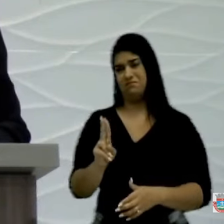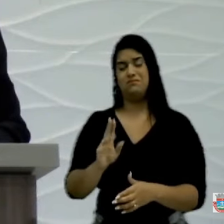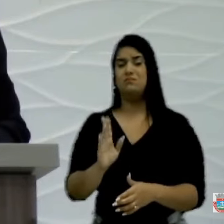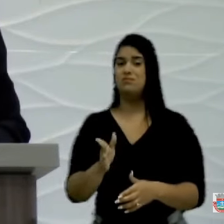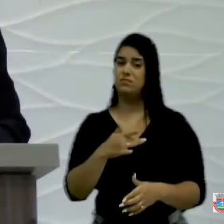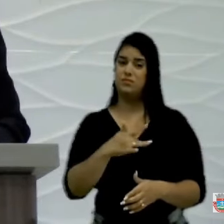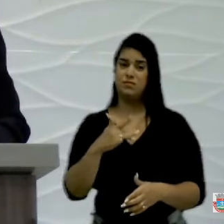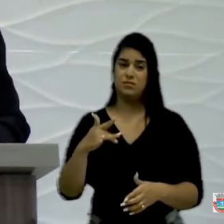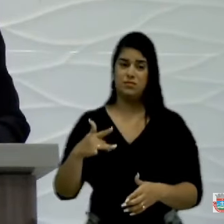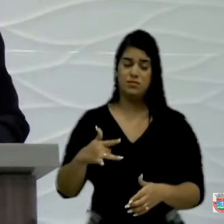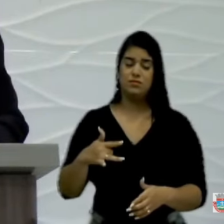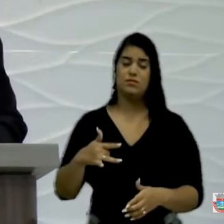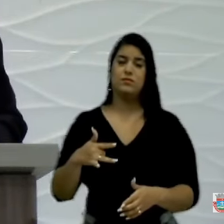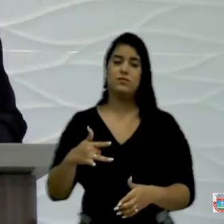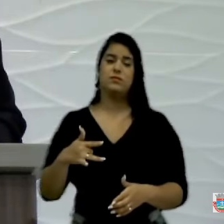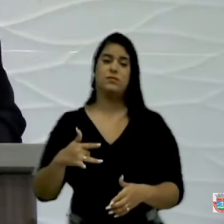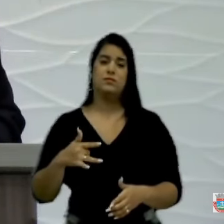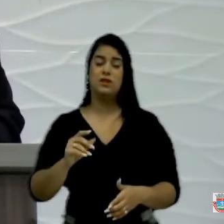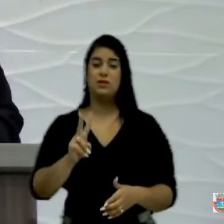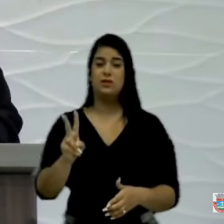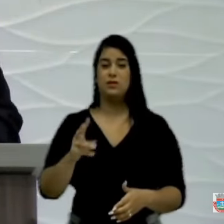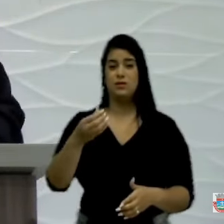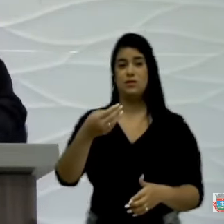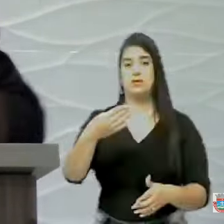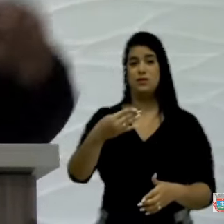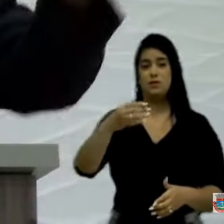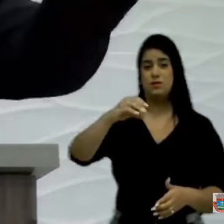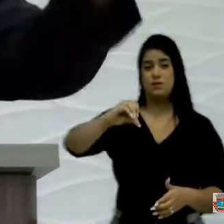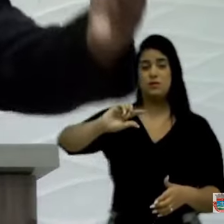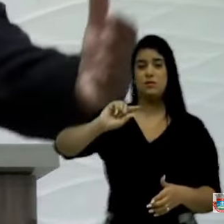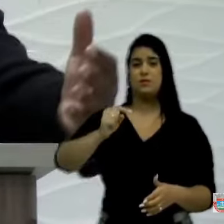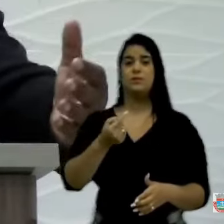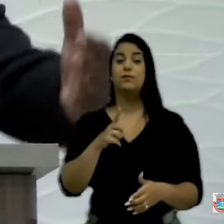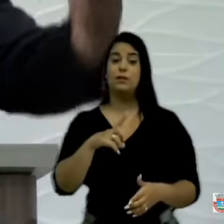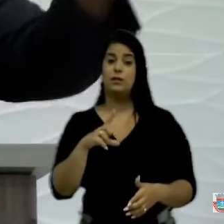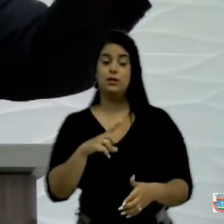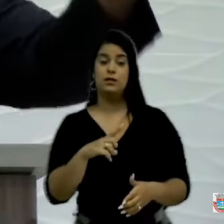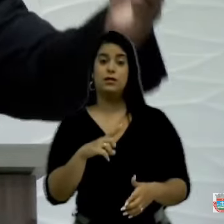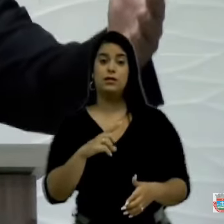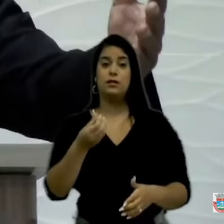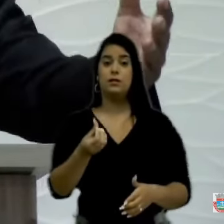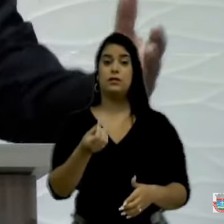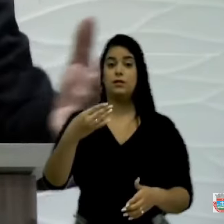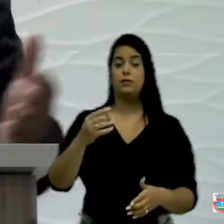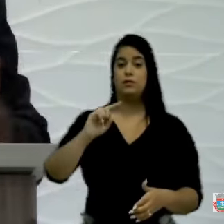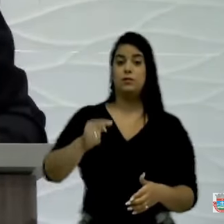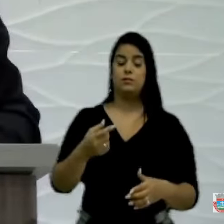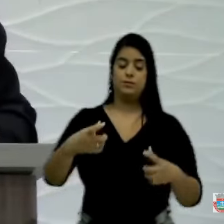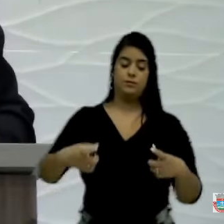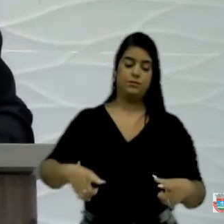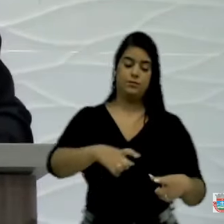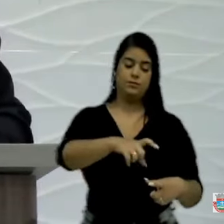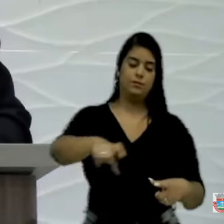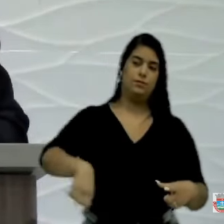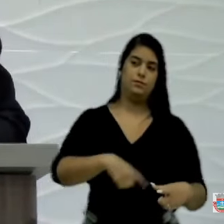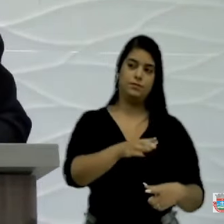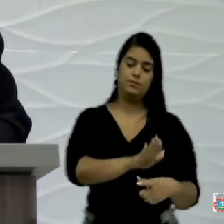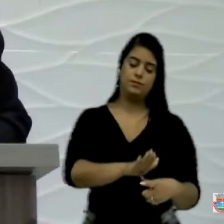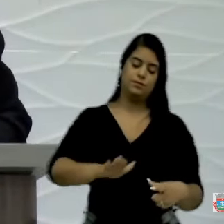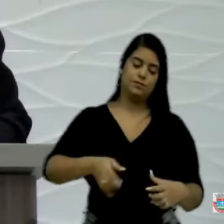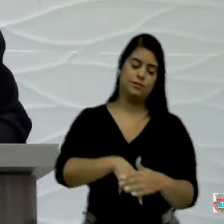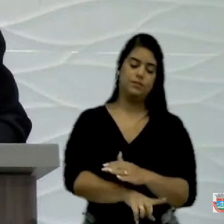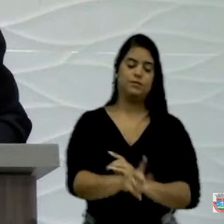saúde, que é no valor de 49 mil, tem uma de 64 mil que foi usada no tapa-buraco, que começou